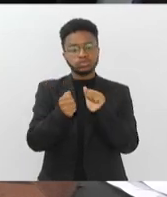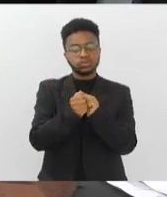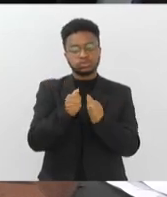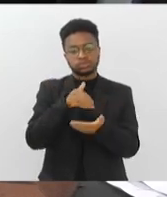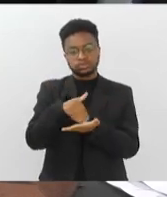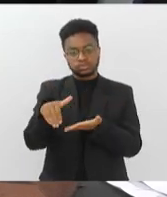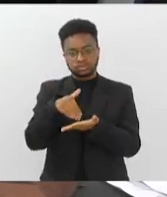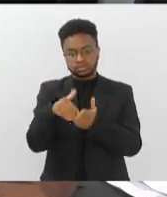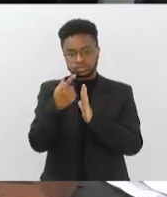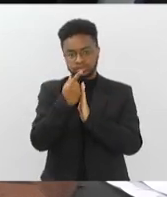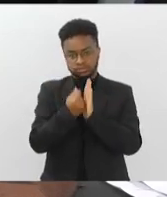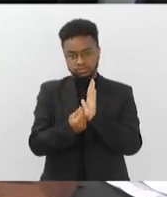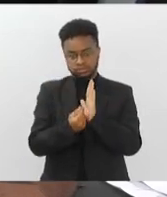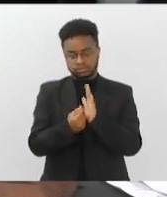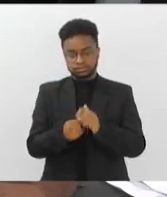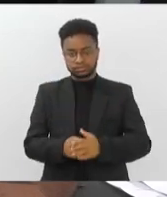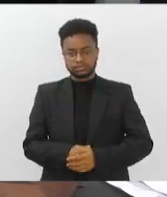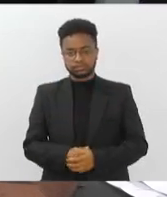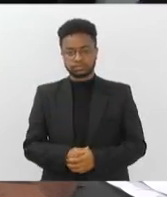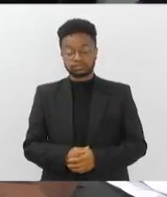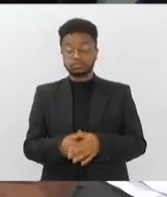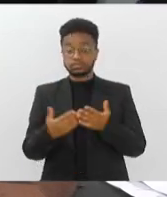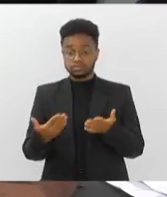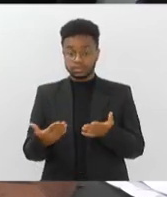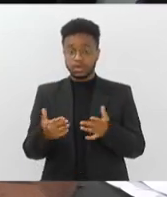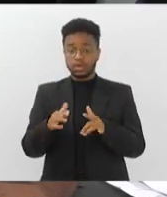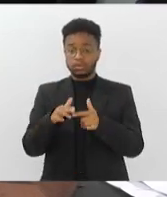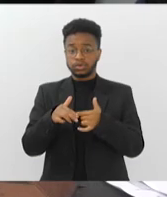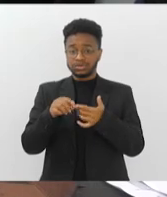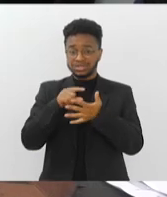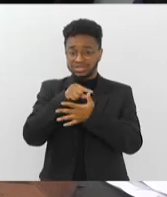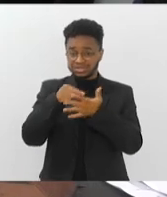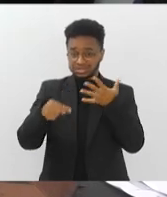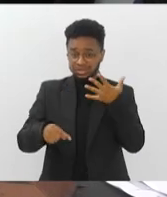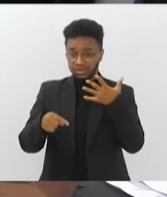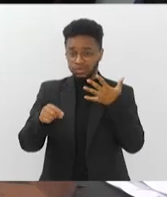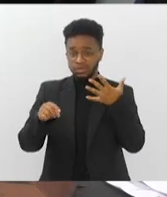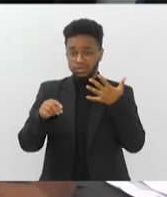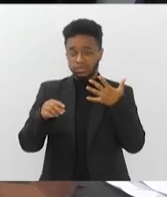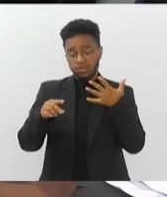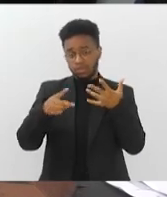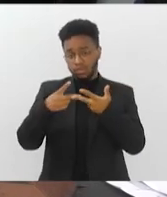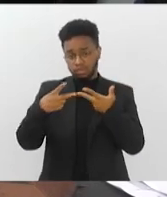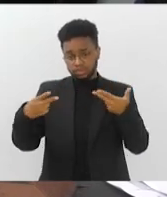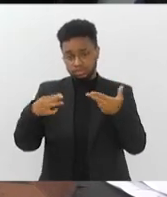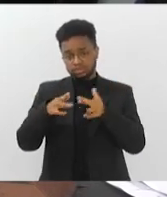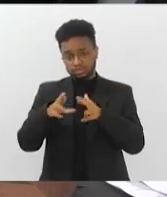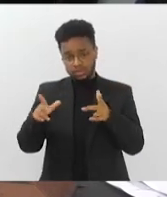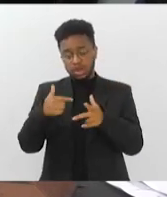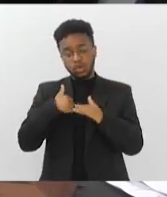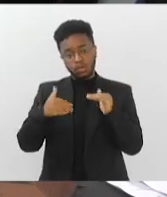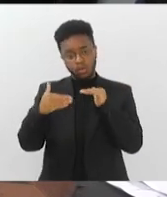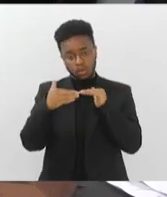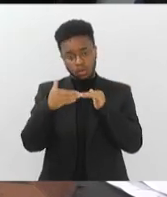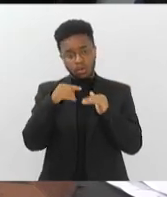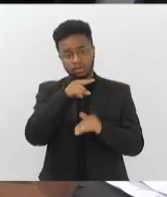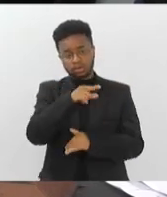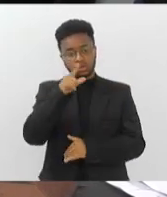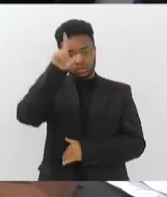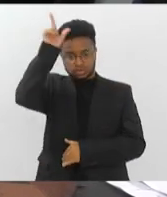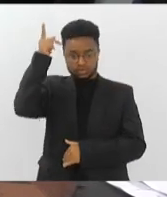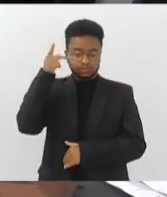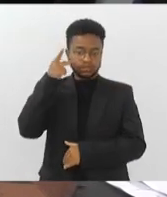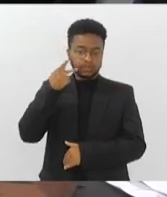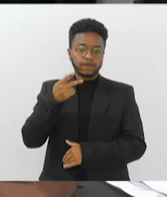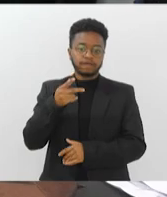execução orçamentária. Então, por 5 razões diferentes, eu concordo com todo o histórico do Luiz Paulo e acho bem